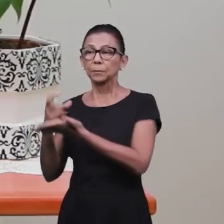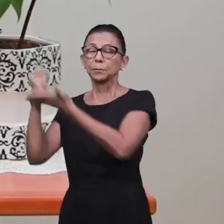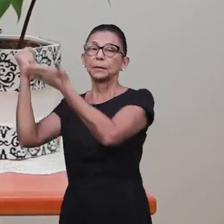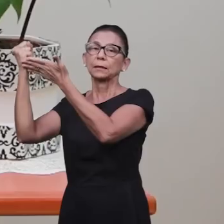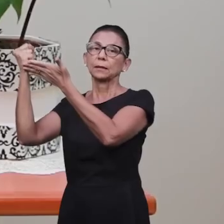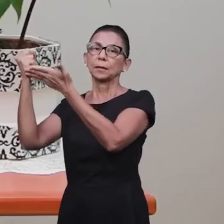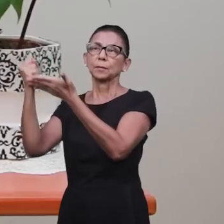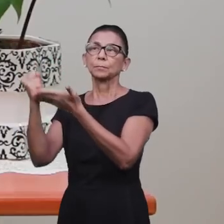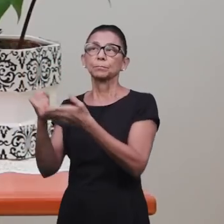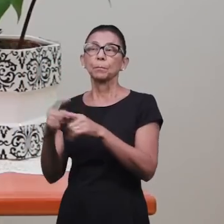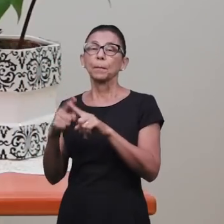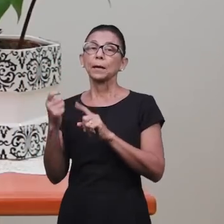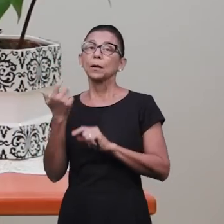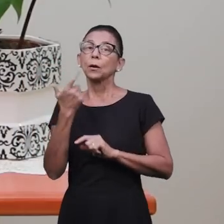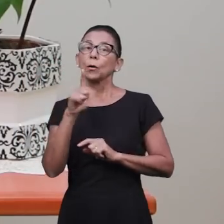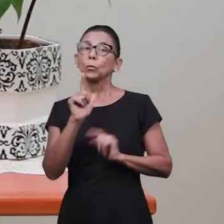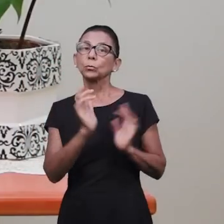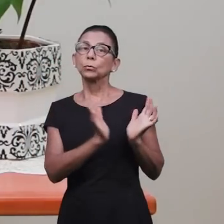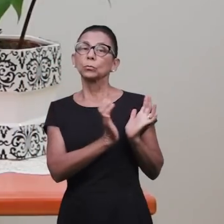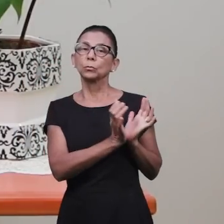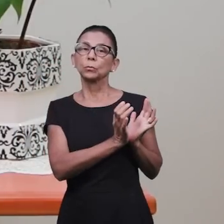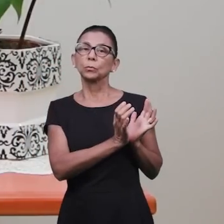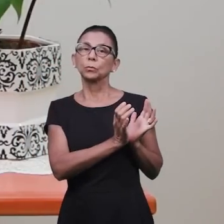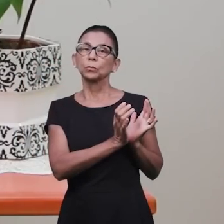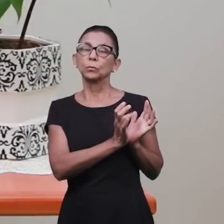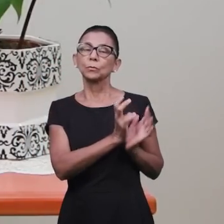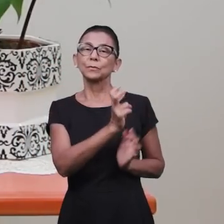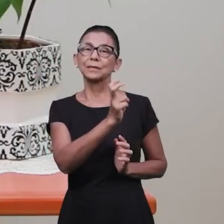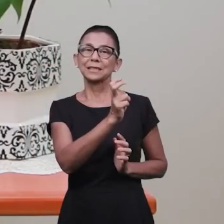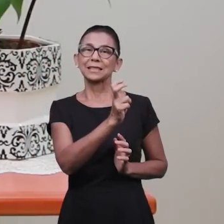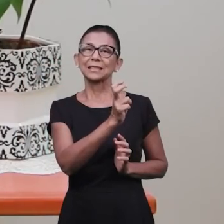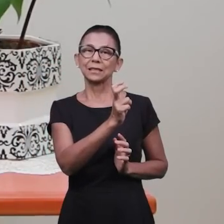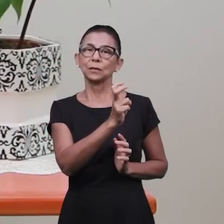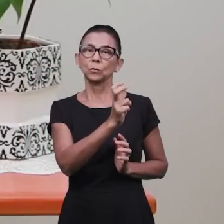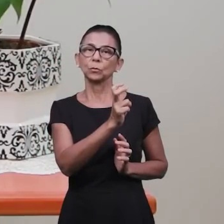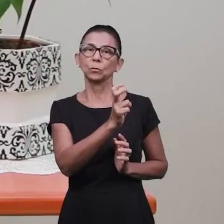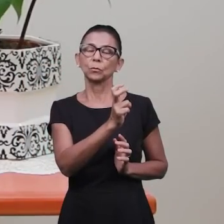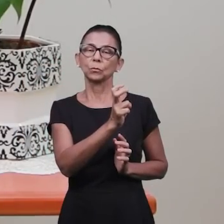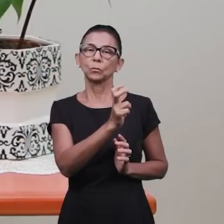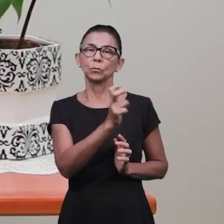arrebatamento. Mas 5 virgens eram loucas,